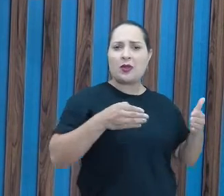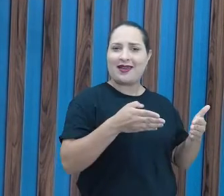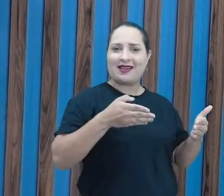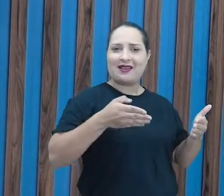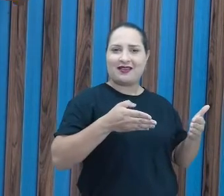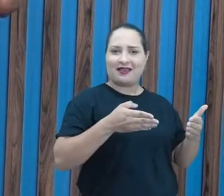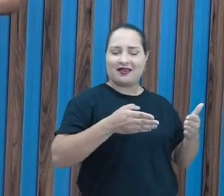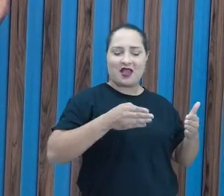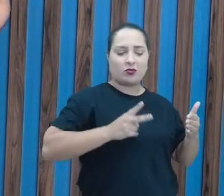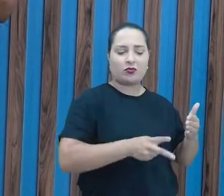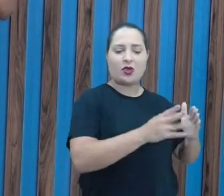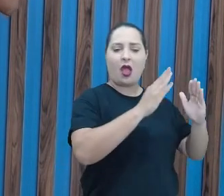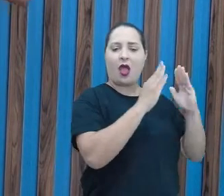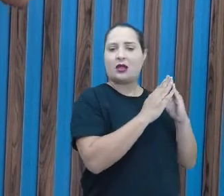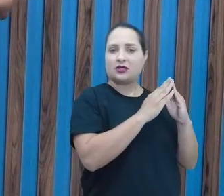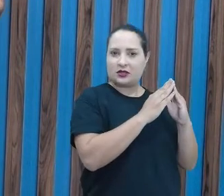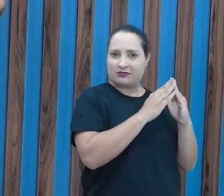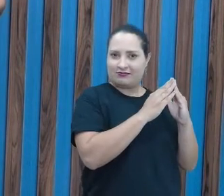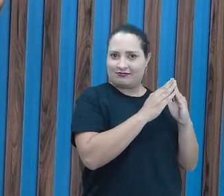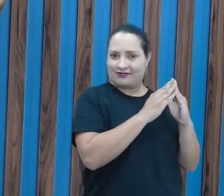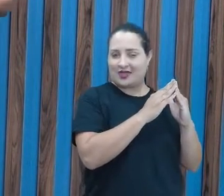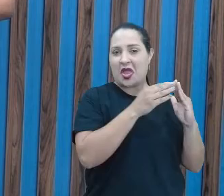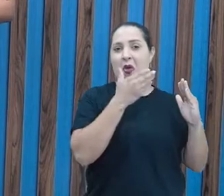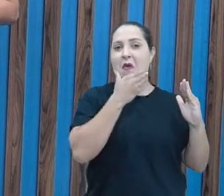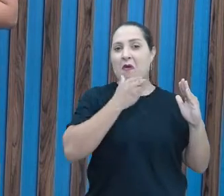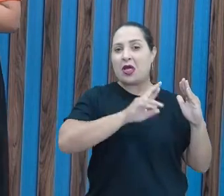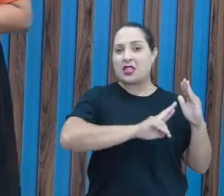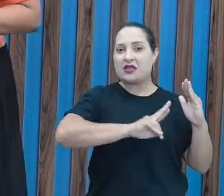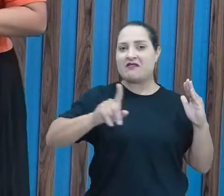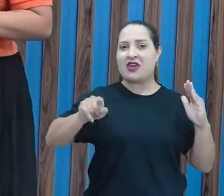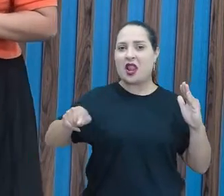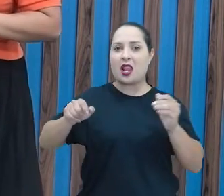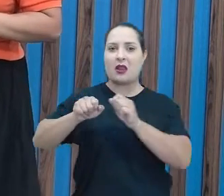lar, enquanto homens estão na caixinha do mundo.